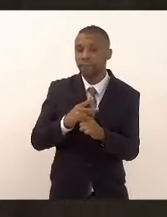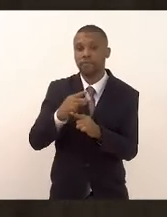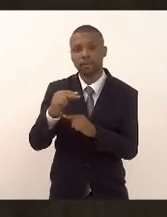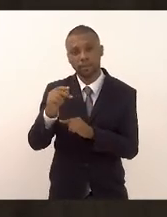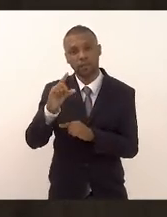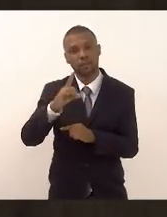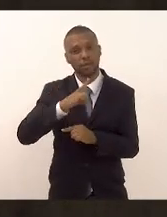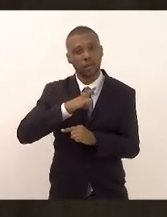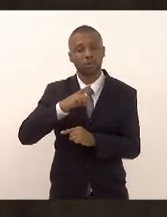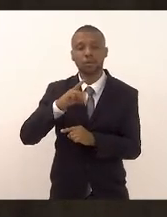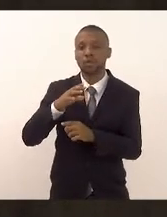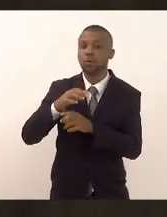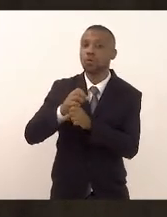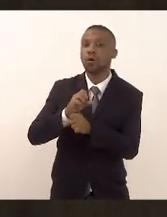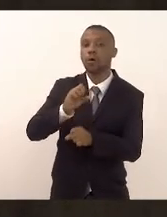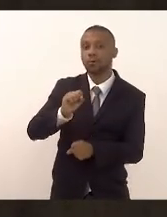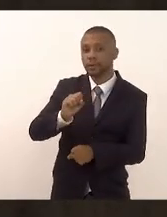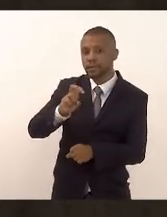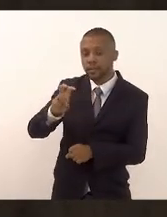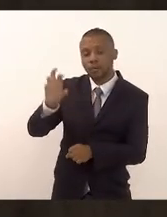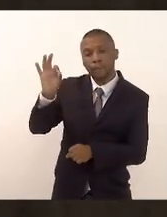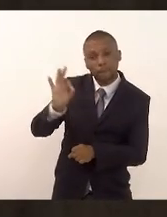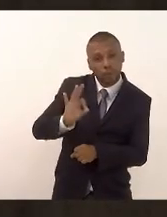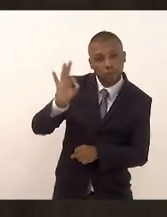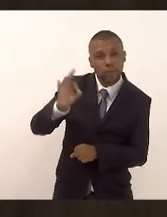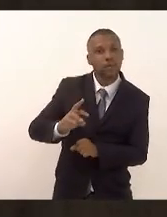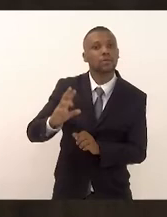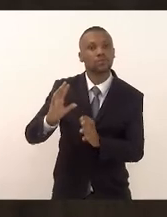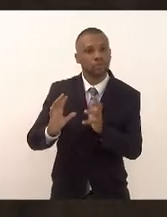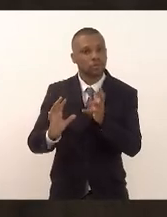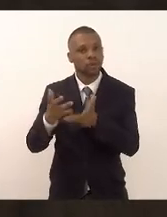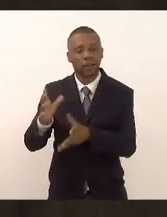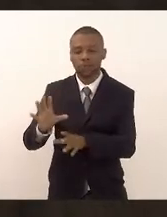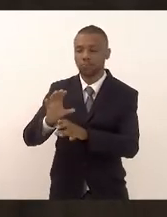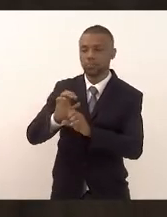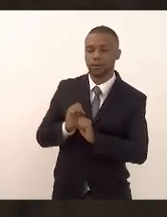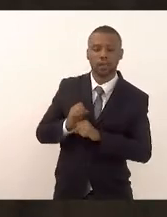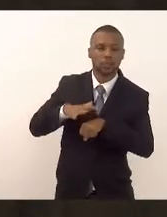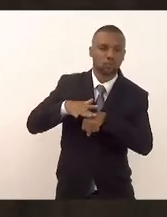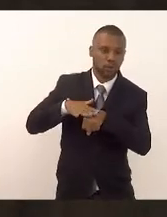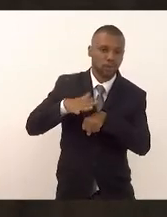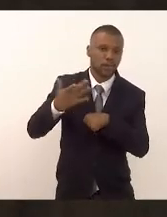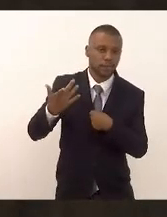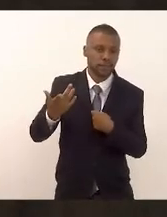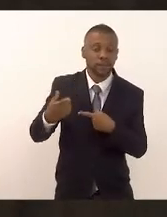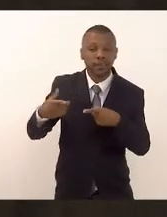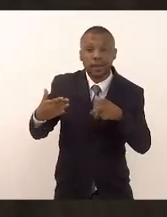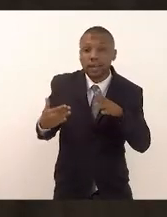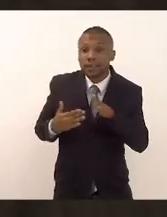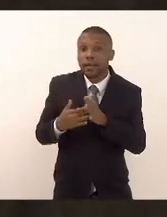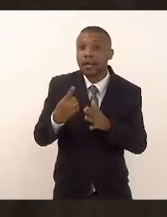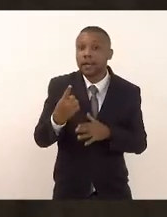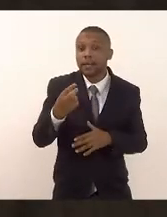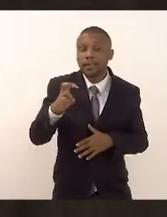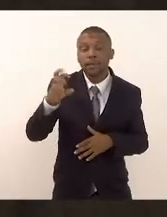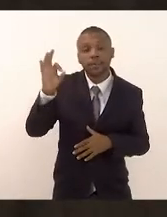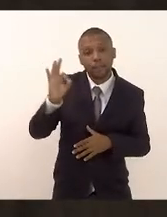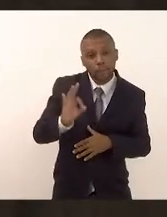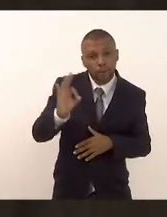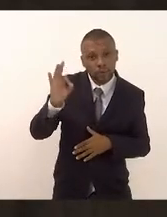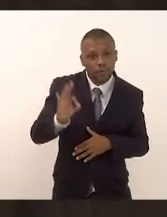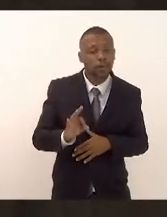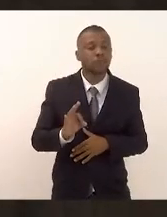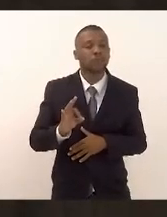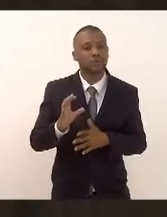de 85% dos casos e também de 15 até 15% dos casos de